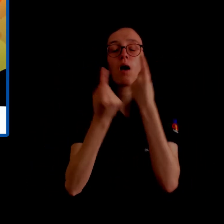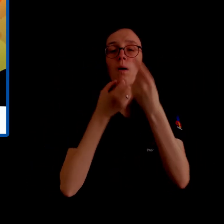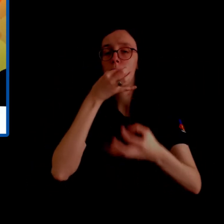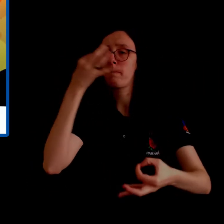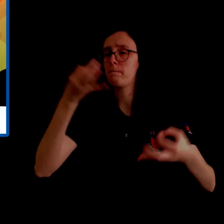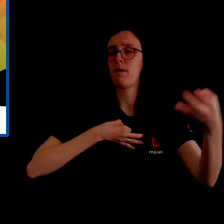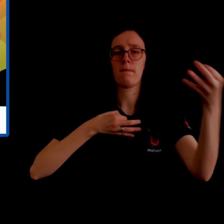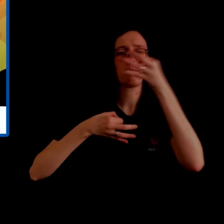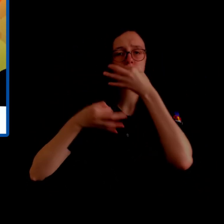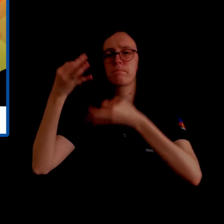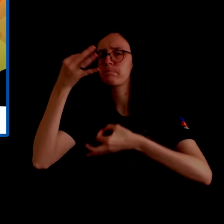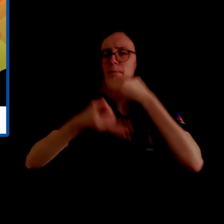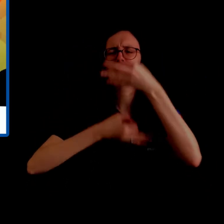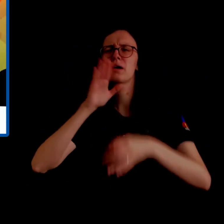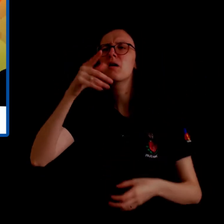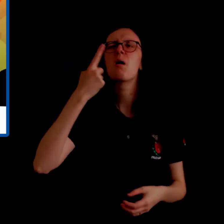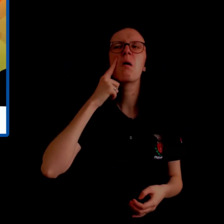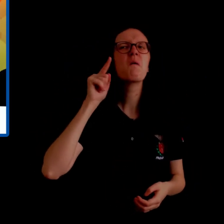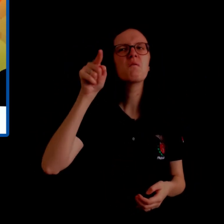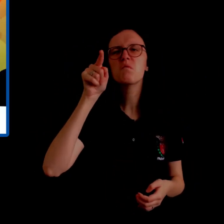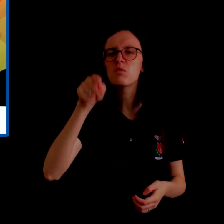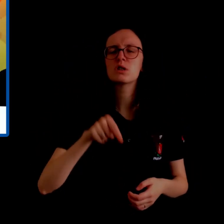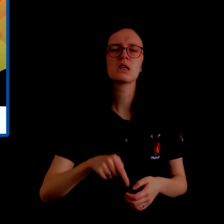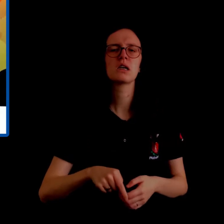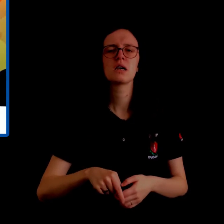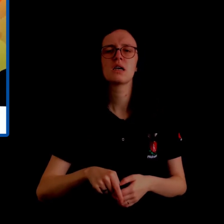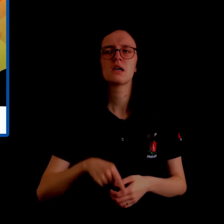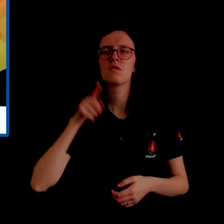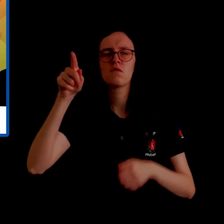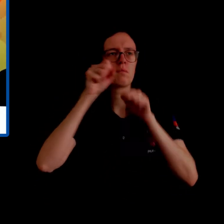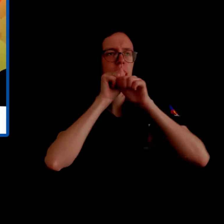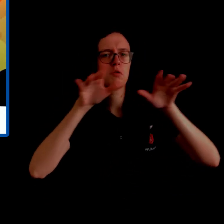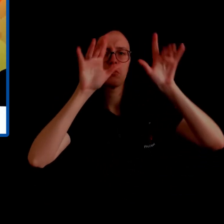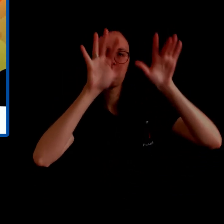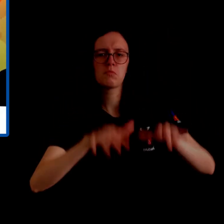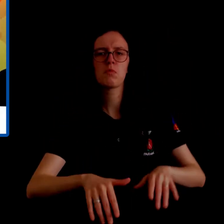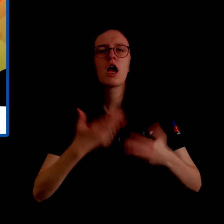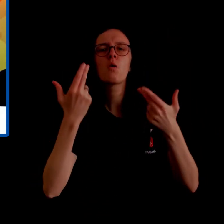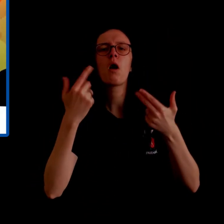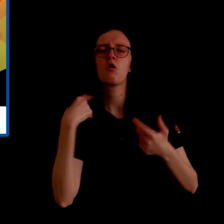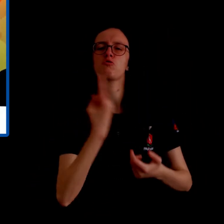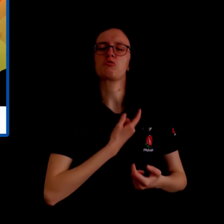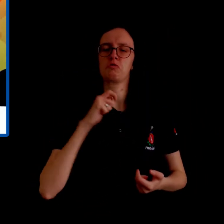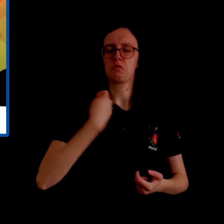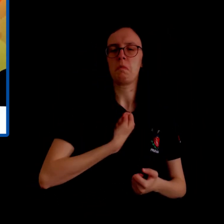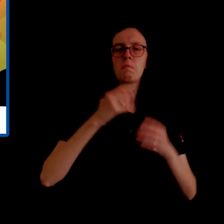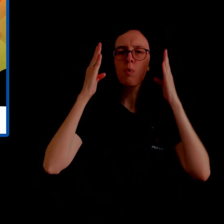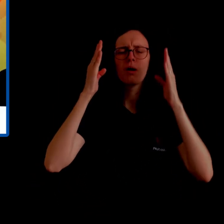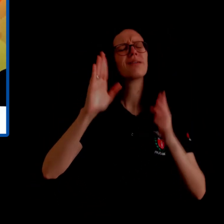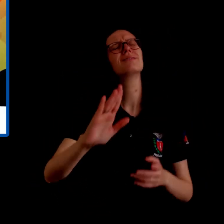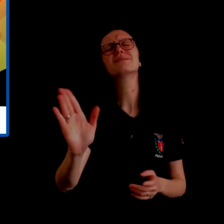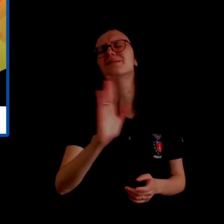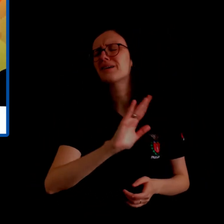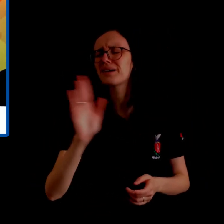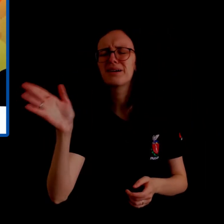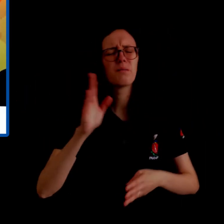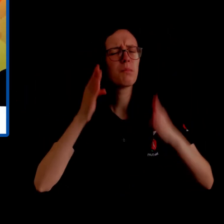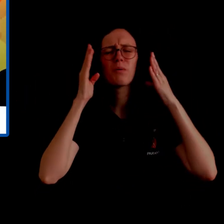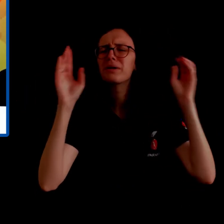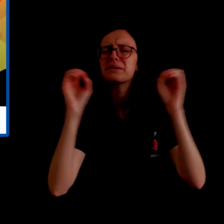críticas, né? Dizendo assim, você está chamando, você disparou aí um formulário, está chamando a gente de burro. Não estou chamando ninguém de burro. Eu só